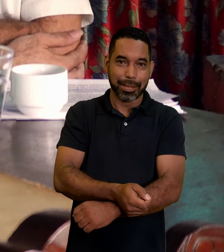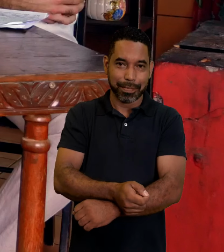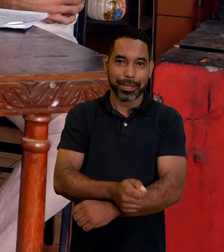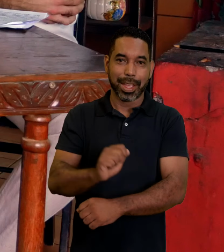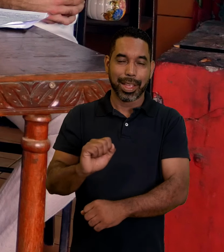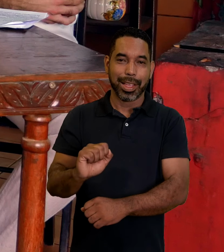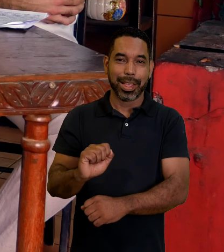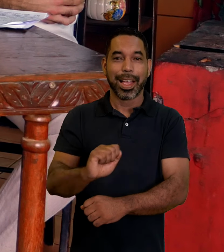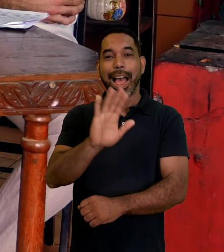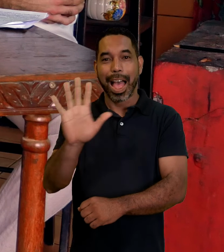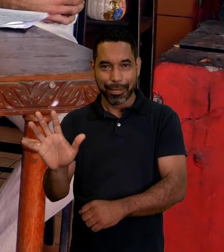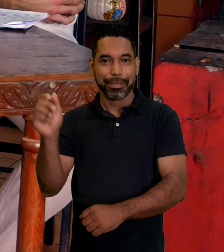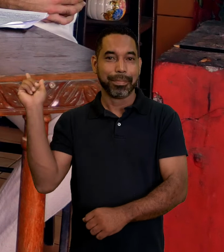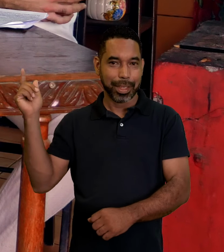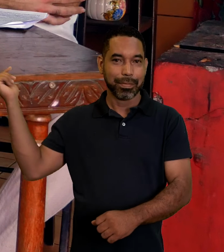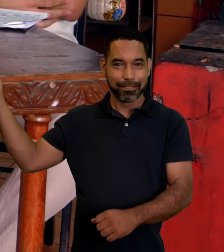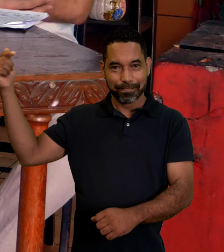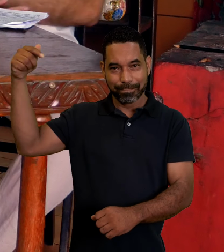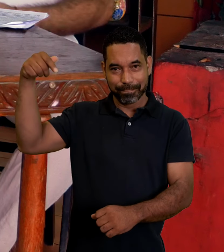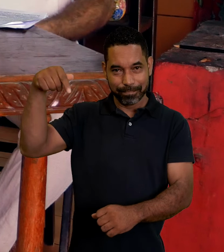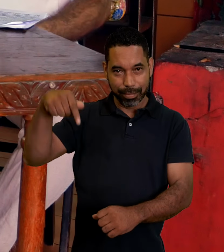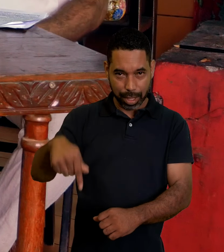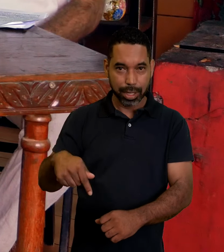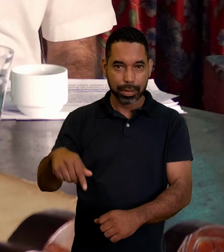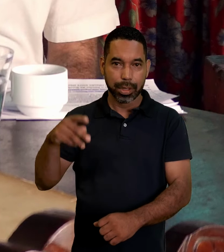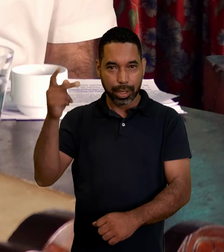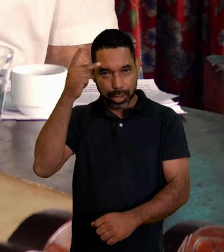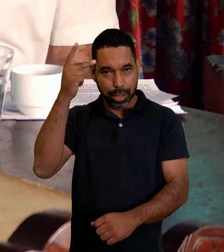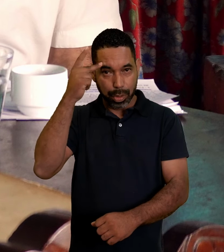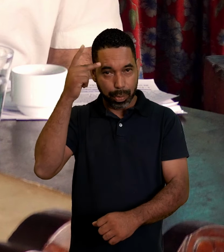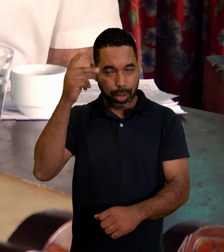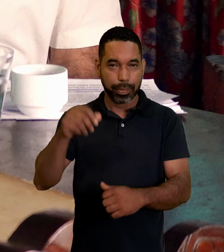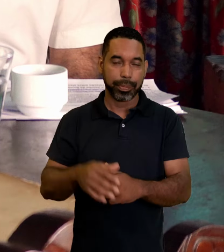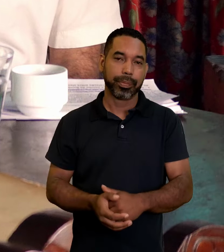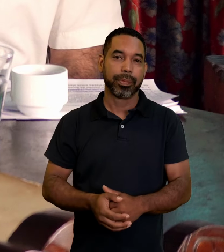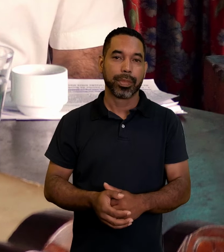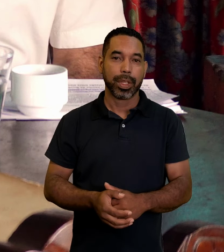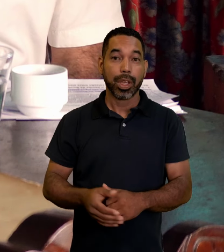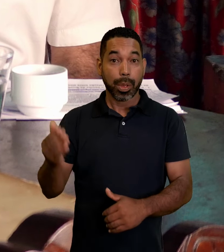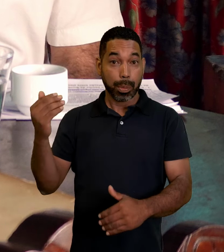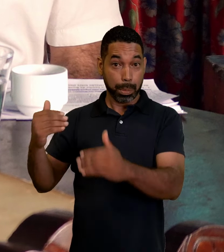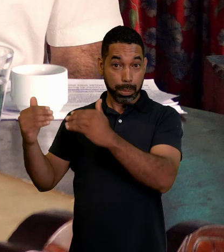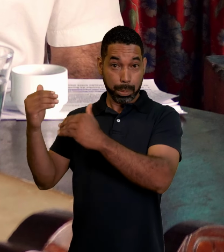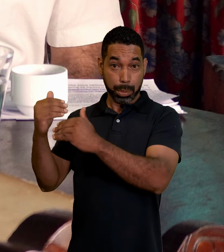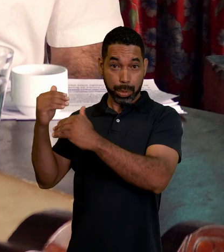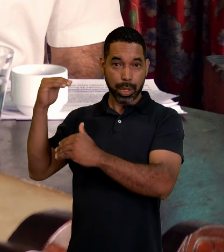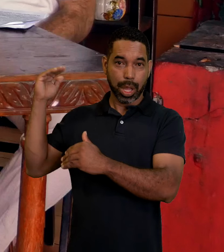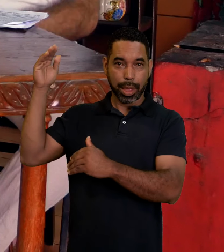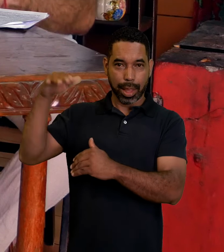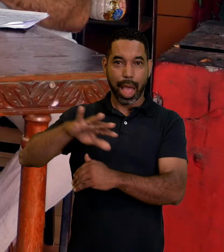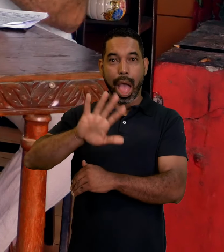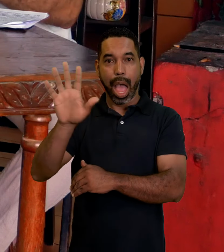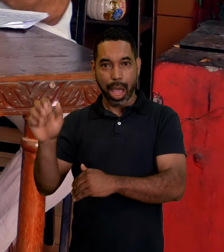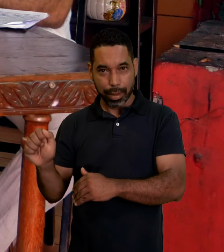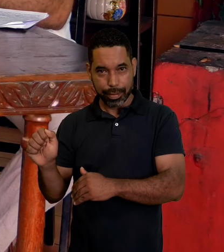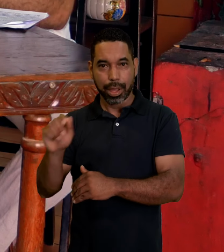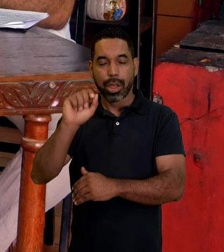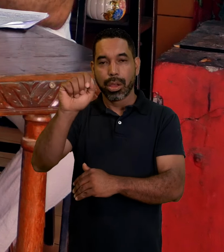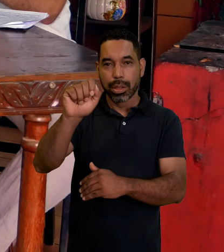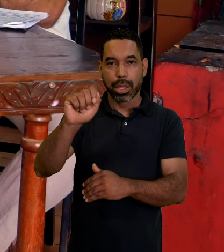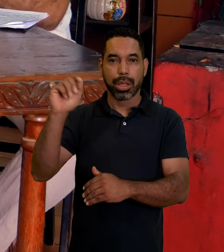né? A gente fala que é banto, né? Porque faz parte desse tronco linguístico banto que vem de Centro-África para cá. Essa